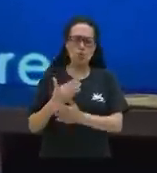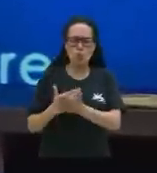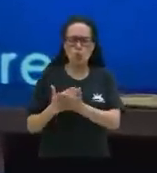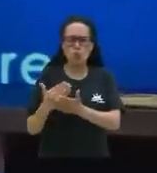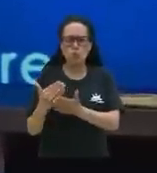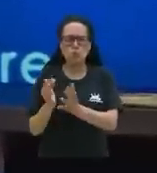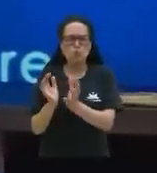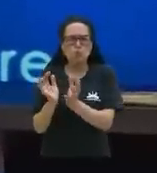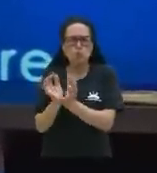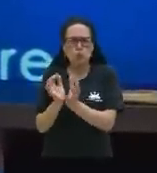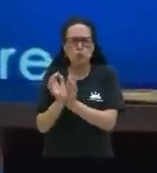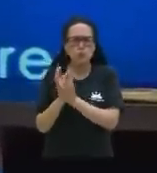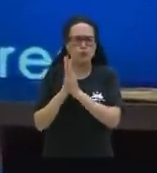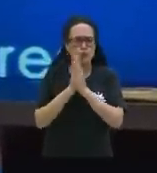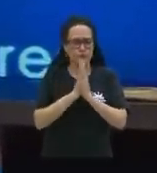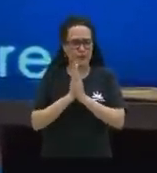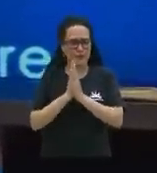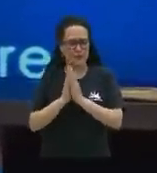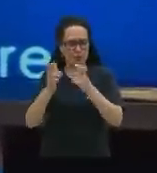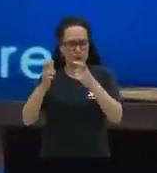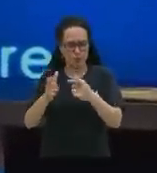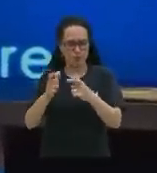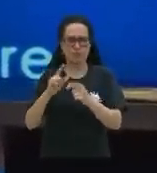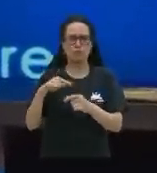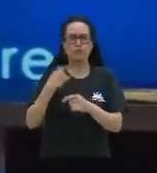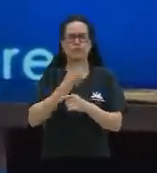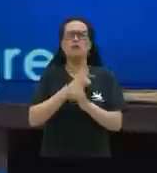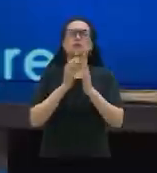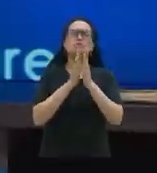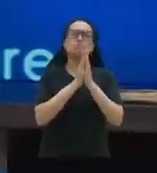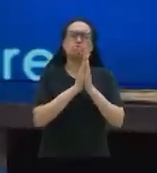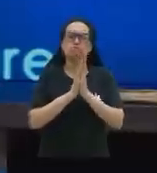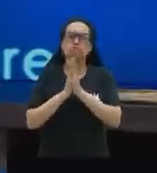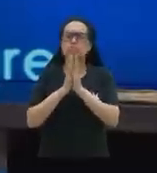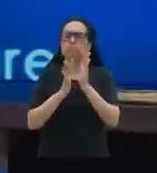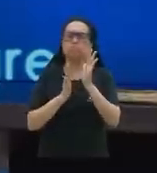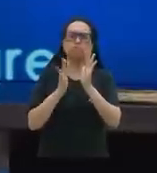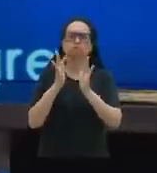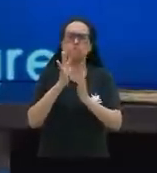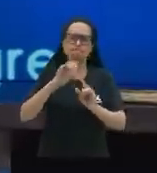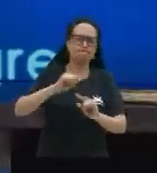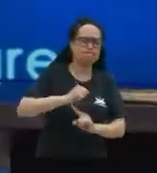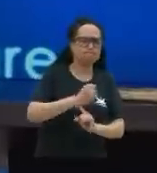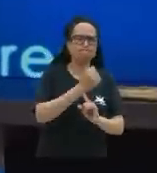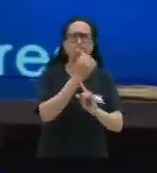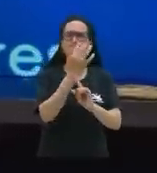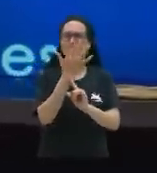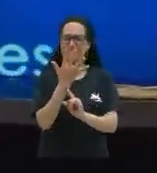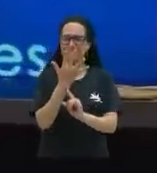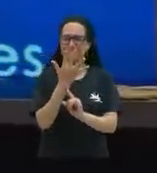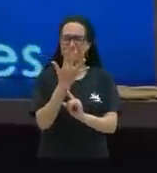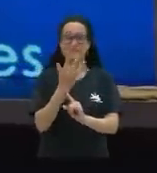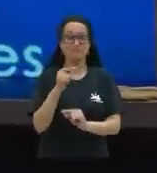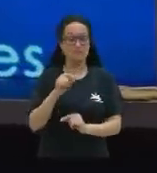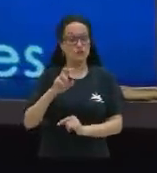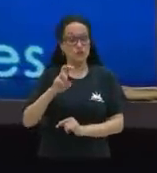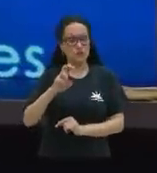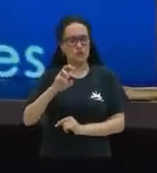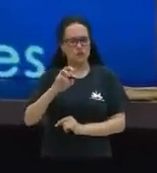região. Estávamos adorando ao Santíssimo Sacramento, e essas 50